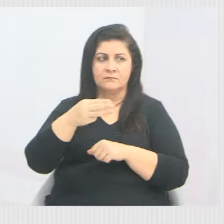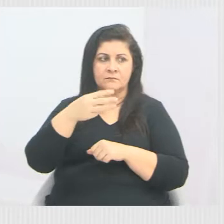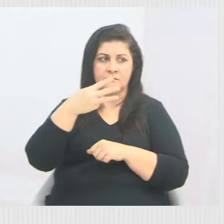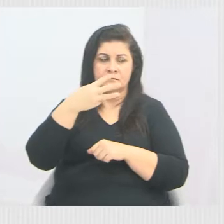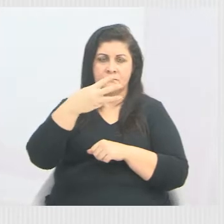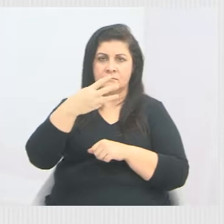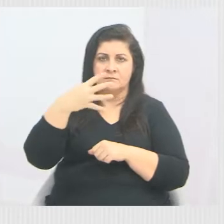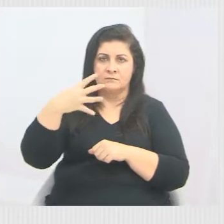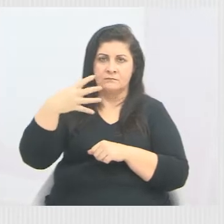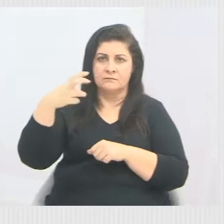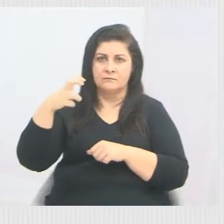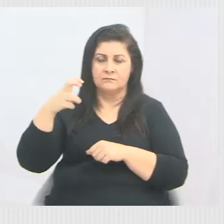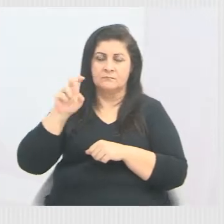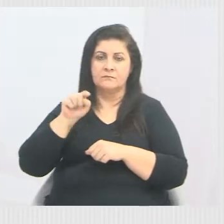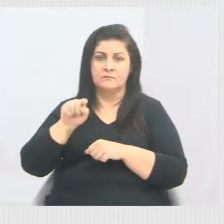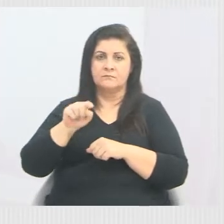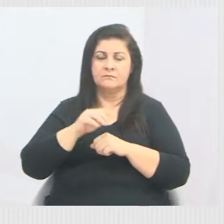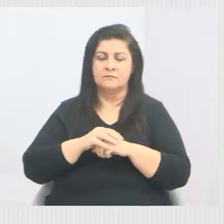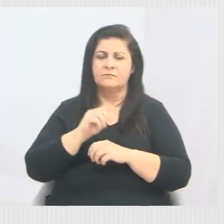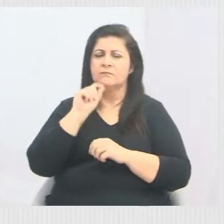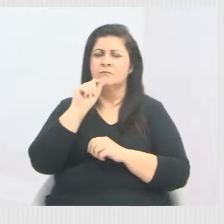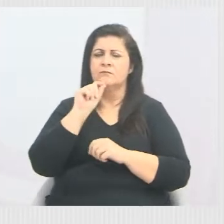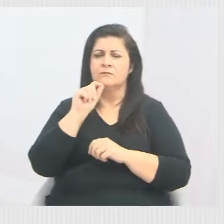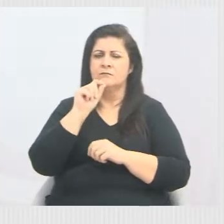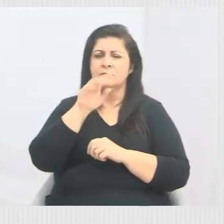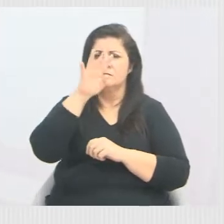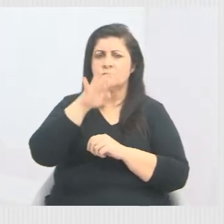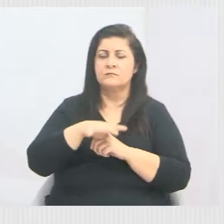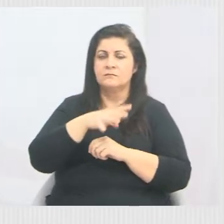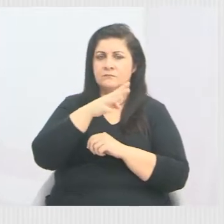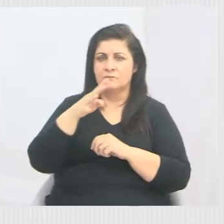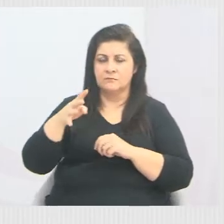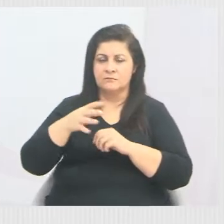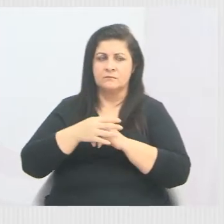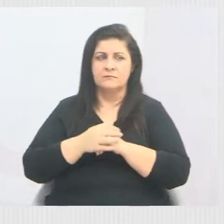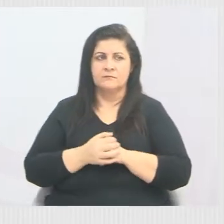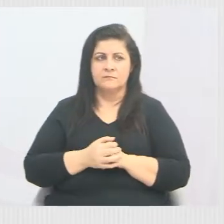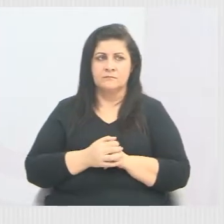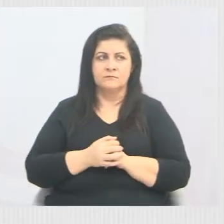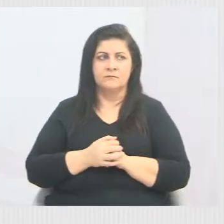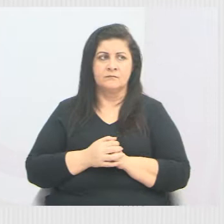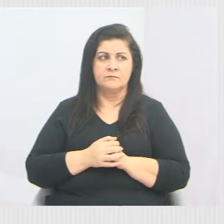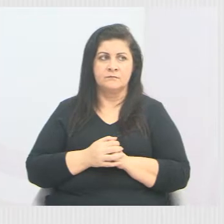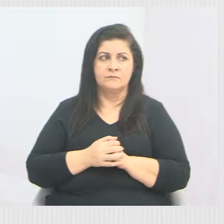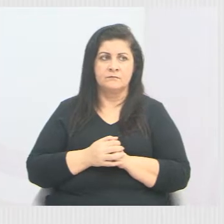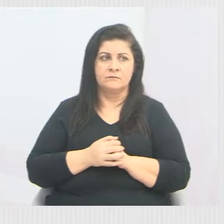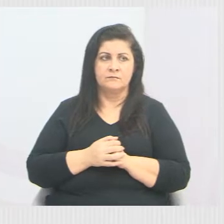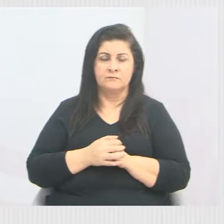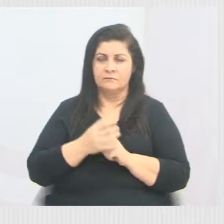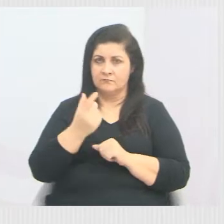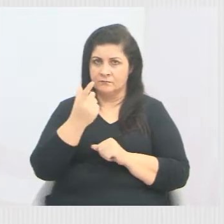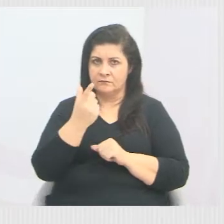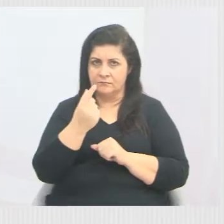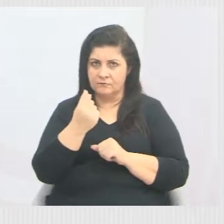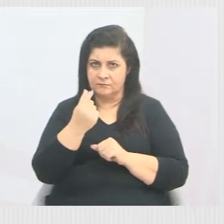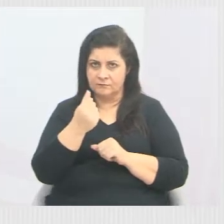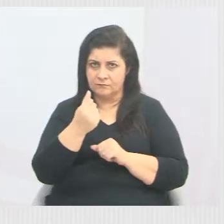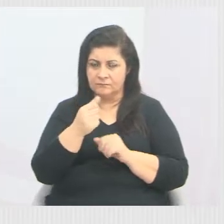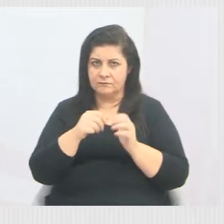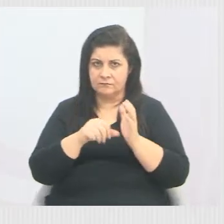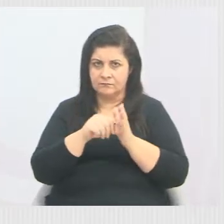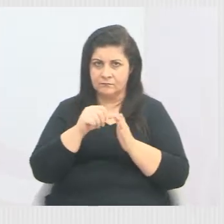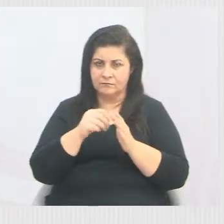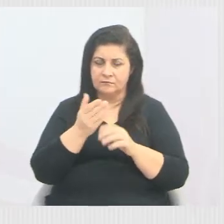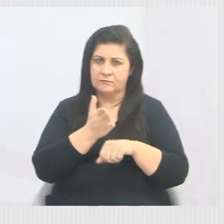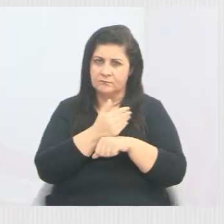73.345.000. Vamos ver também como que é feito esse cálculo, para vocês entenderem melhor. Aqui nós temos as receitas primárias, só que